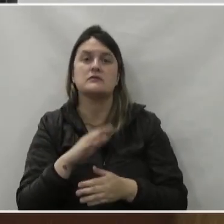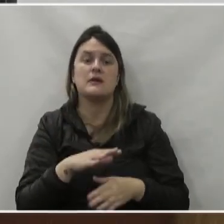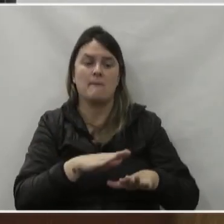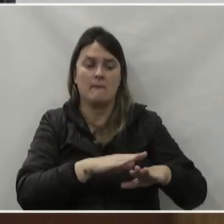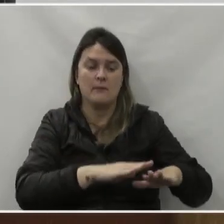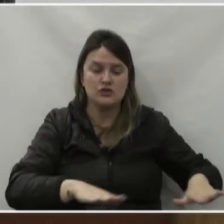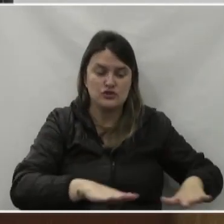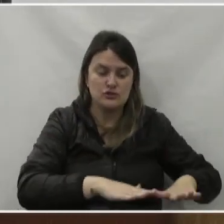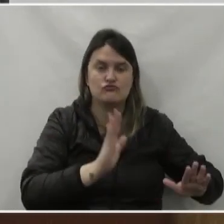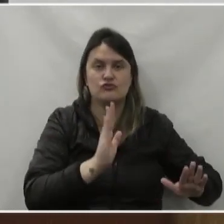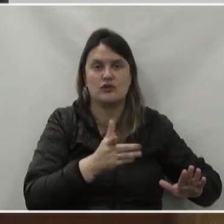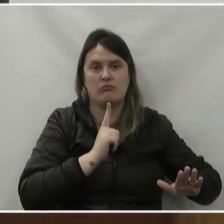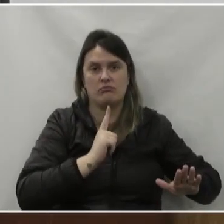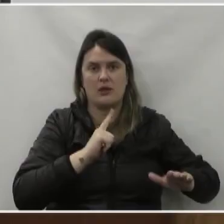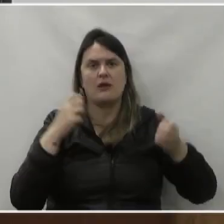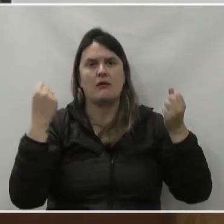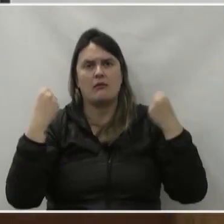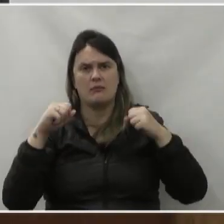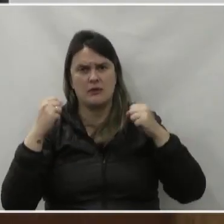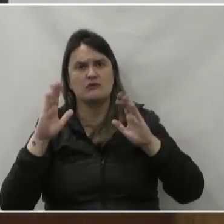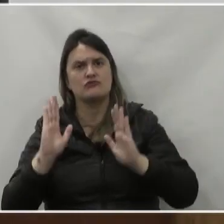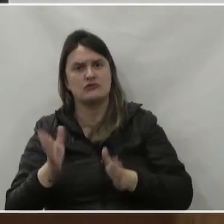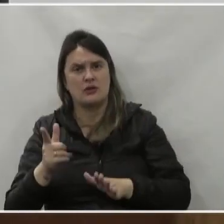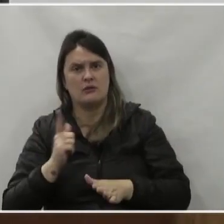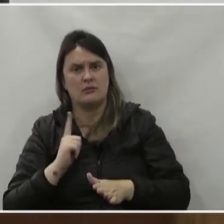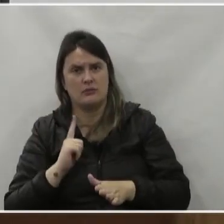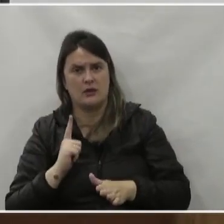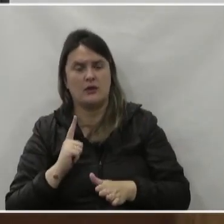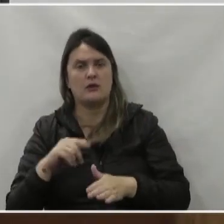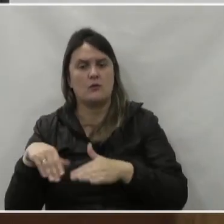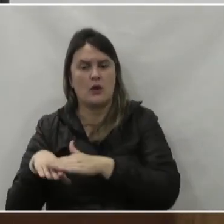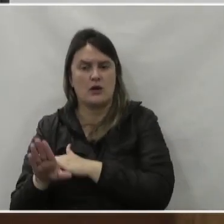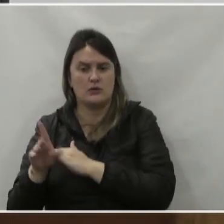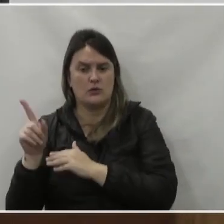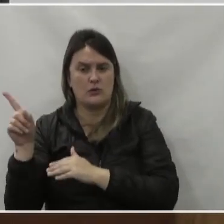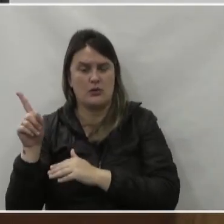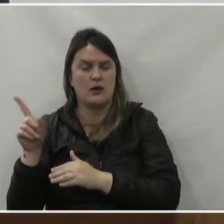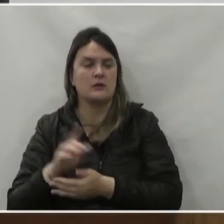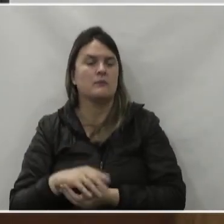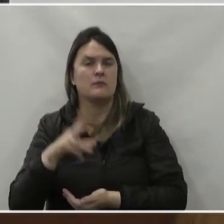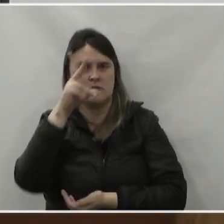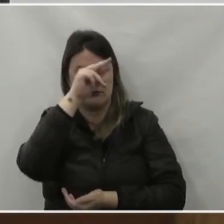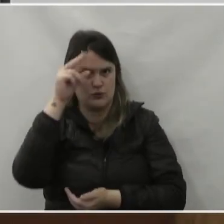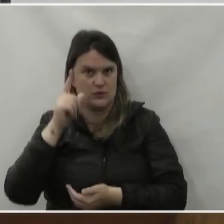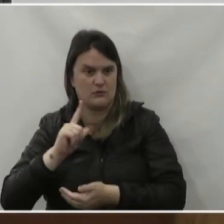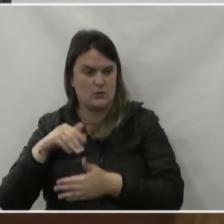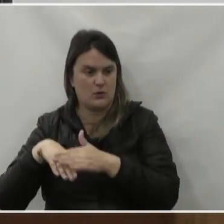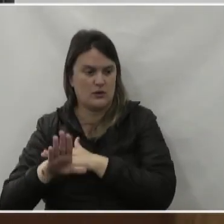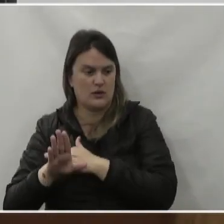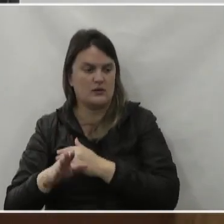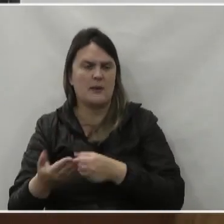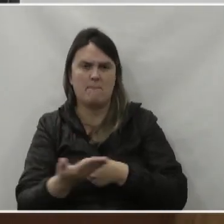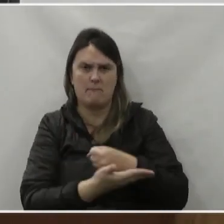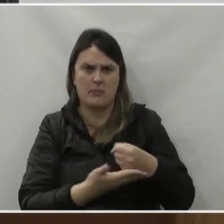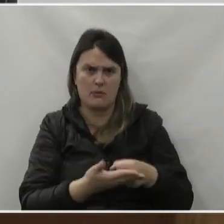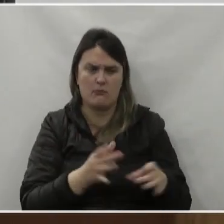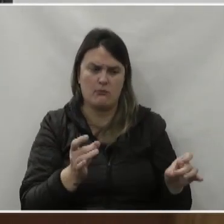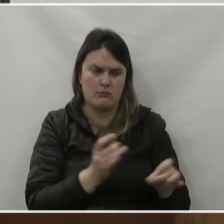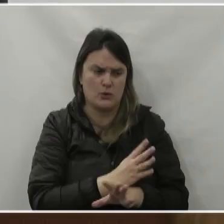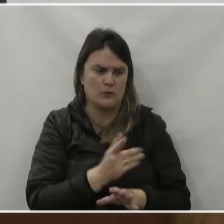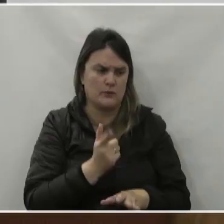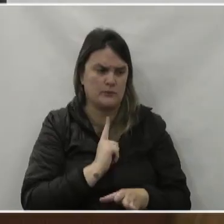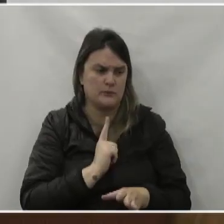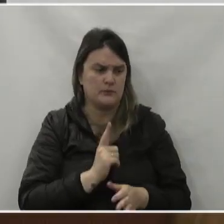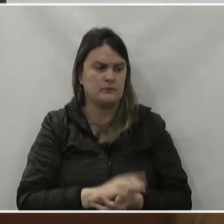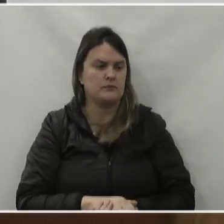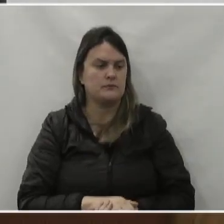juntos. A academia já está lá no bairro, né, vereador? Está guardada lá num barracão. Já até as bases estão prontas, já em concreto,